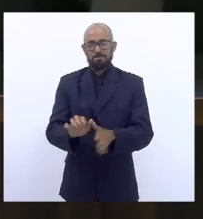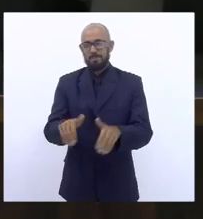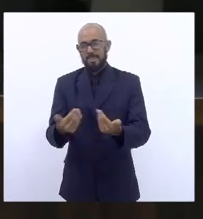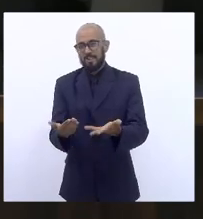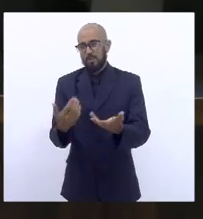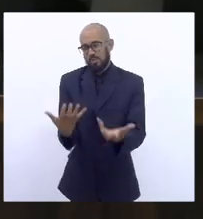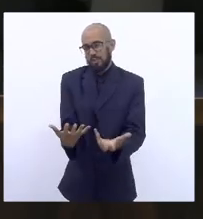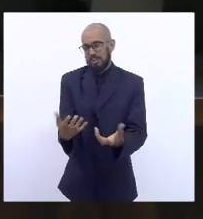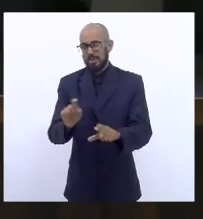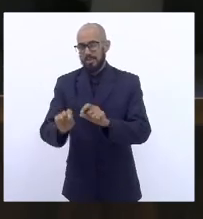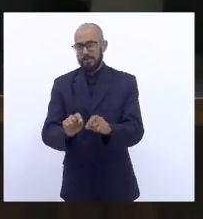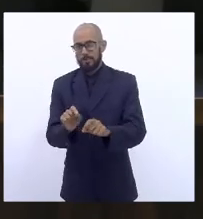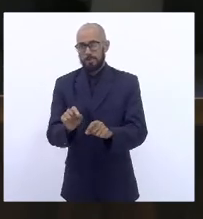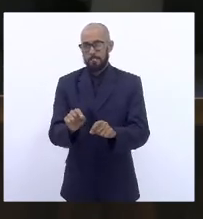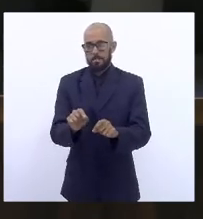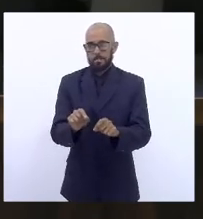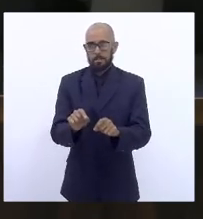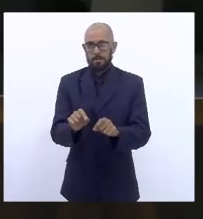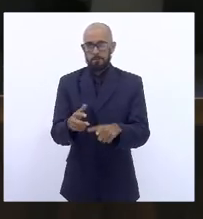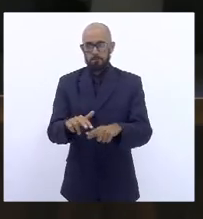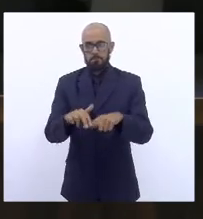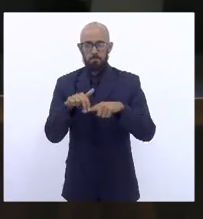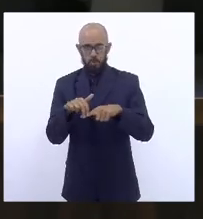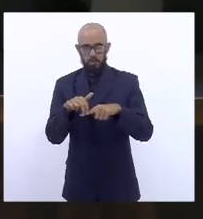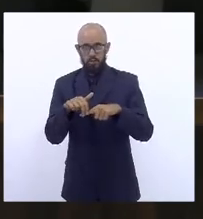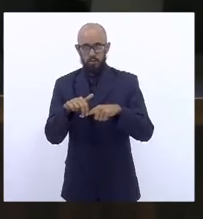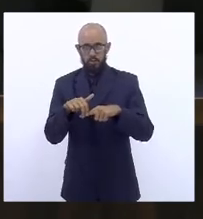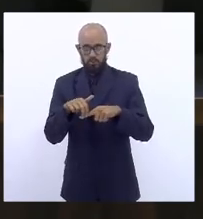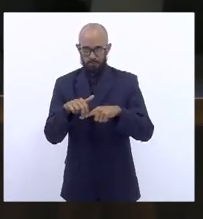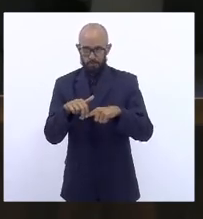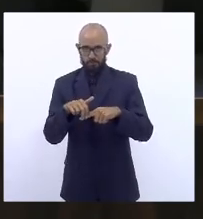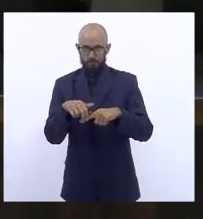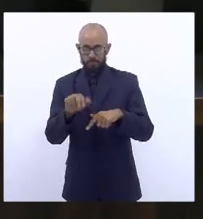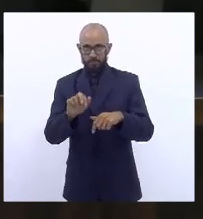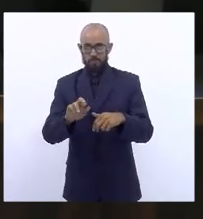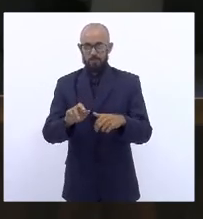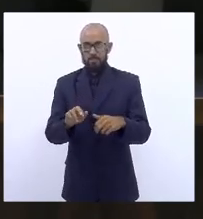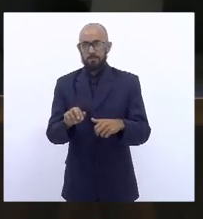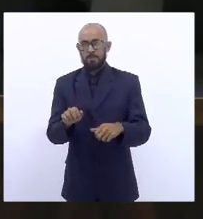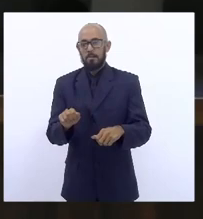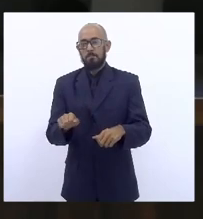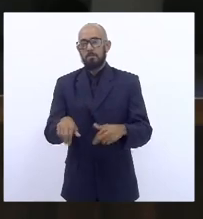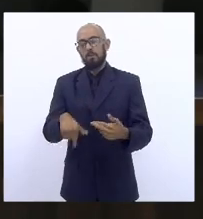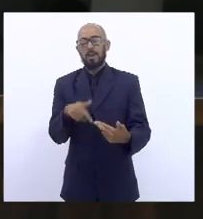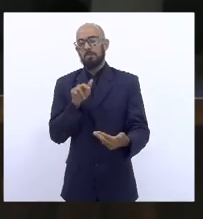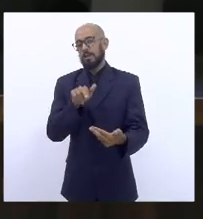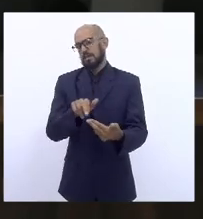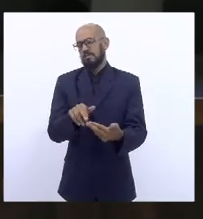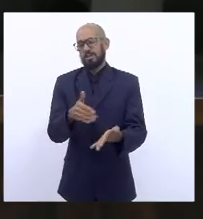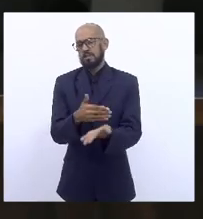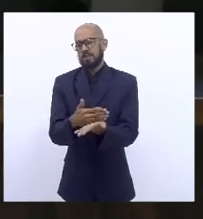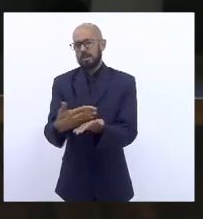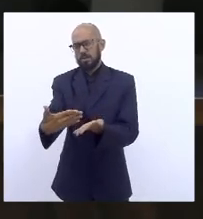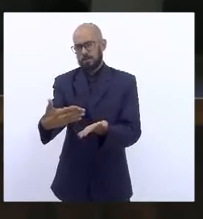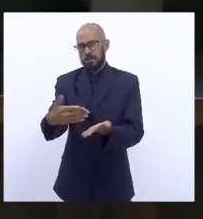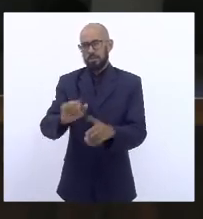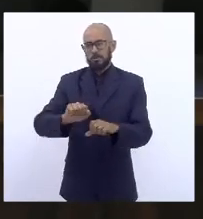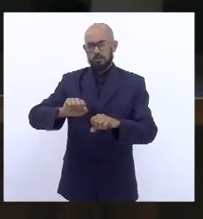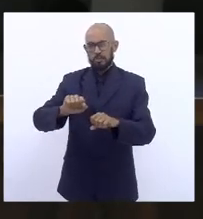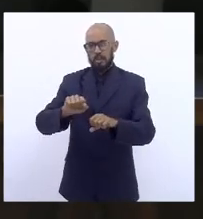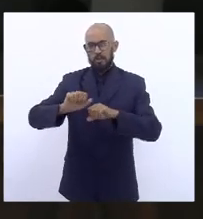queria, portanto, ao me referir nesta introdução, a campanha da